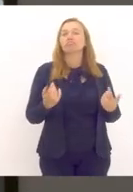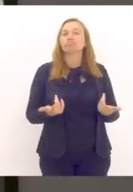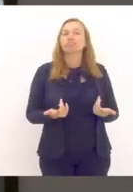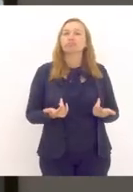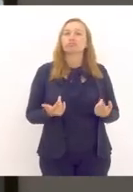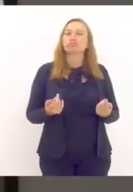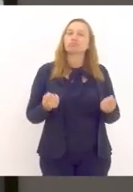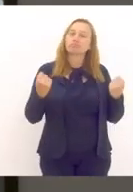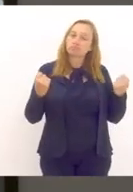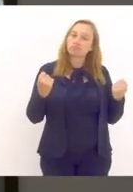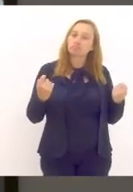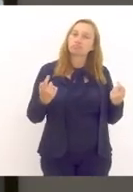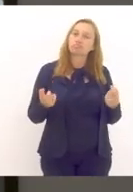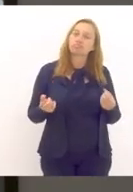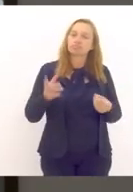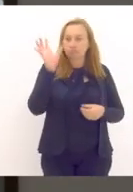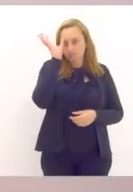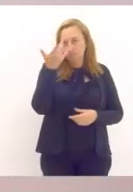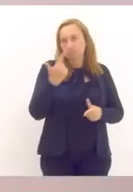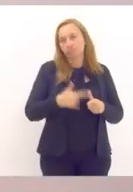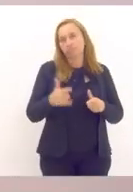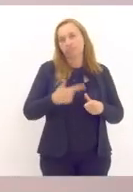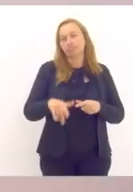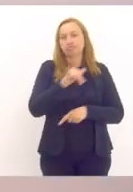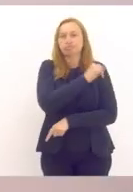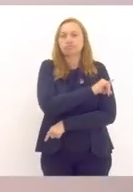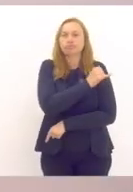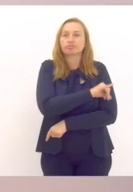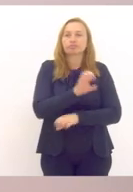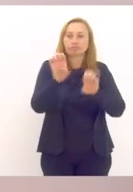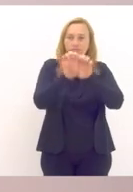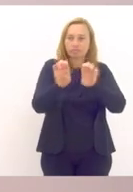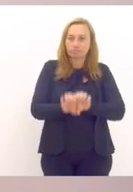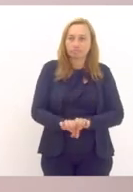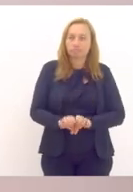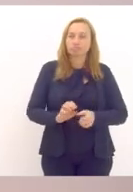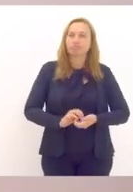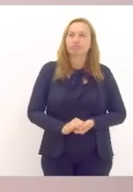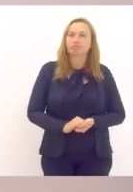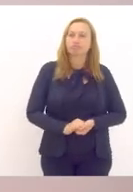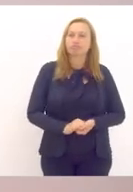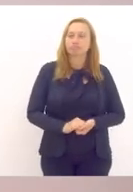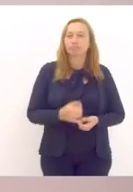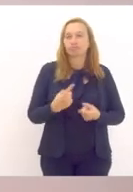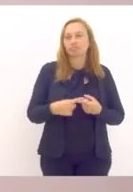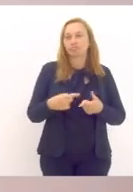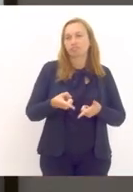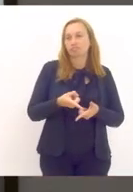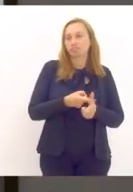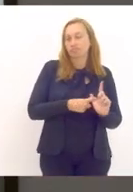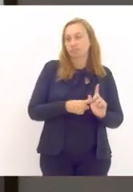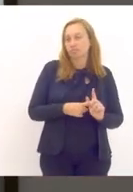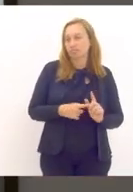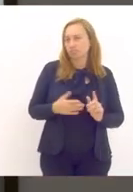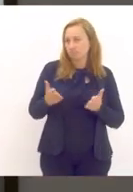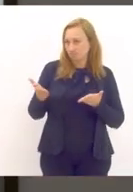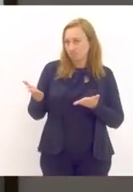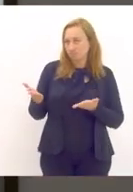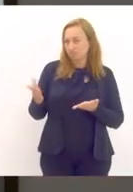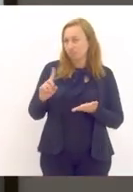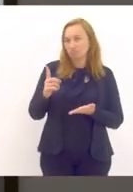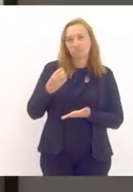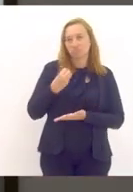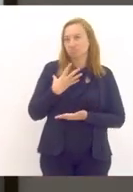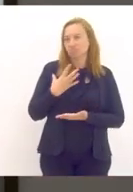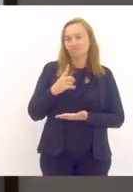lado e a gente tentar resolver o problema do Rio de Janeiro de forma estrutural. Porque a dívida como está, ela